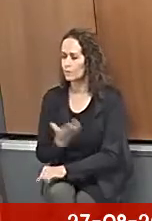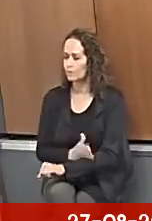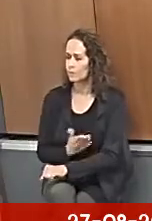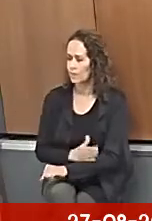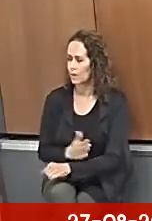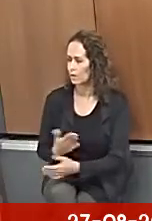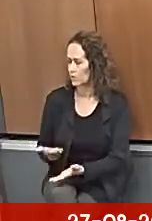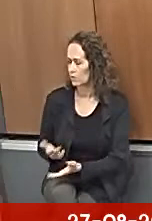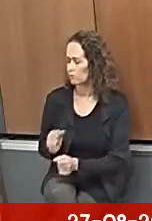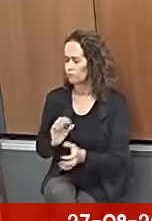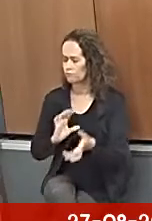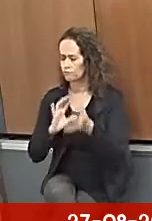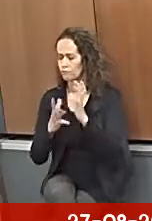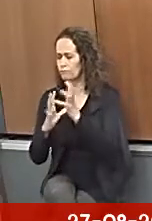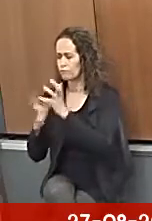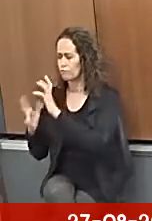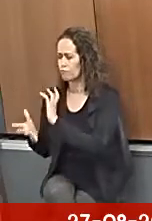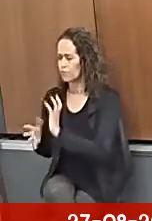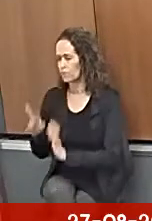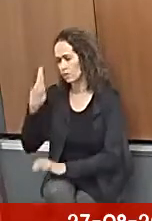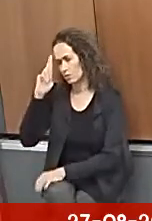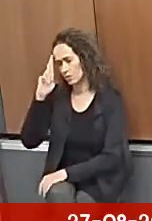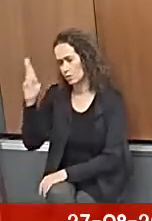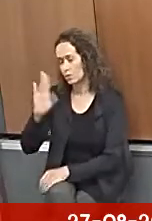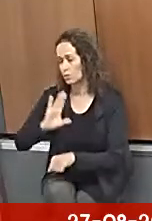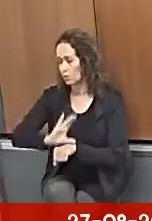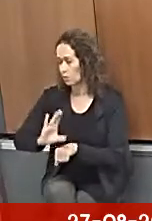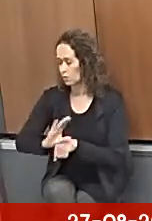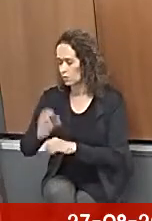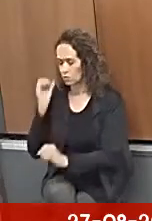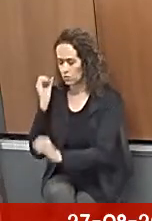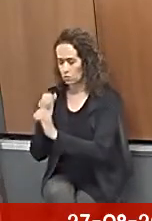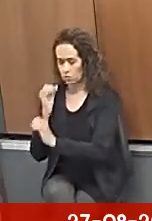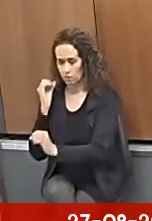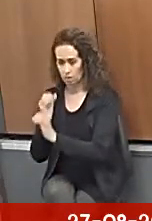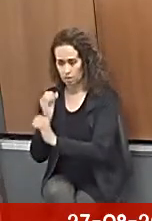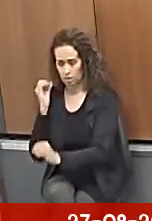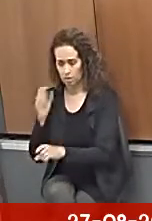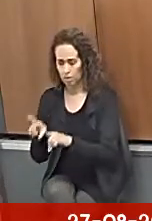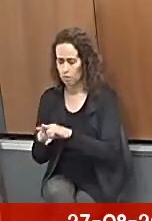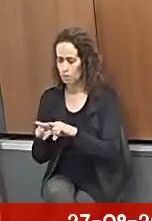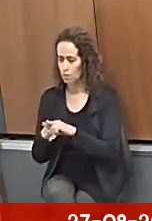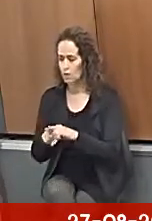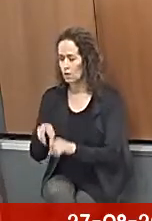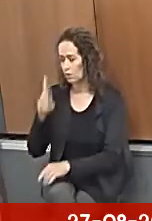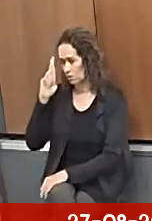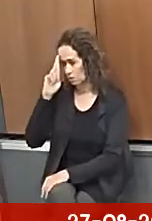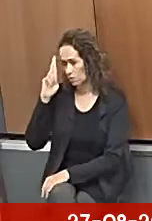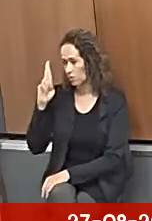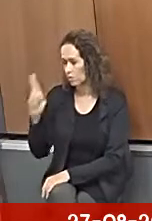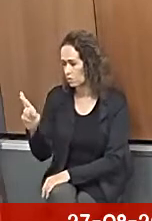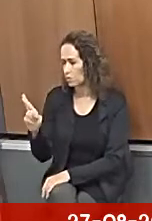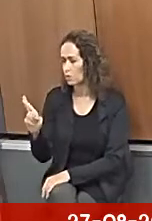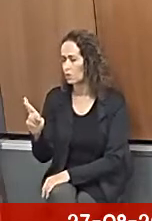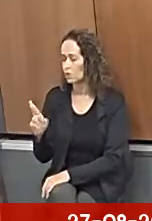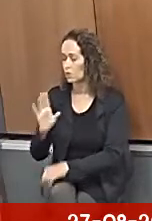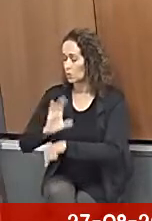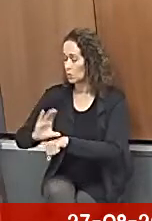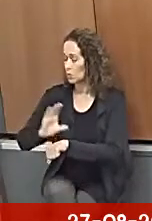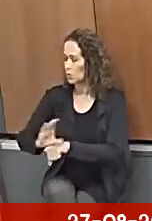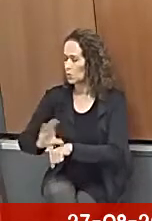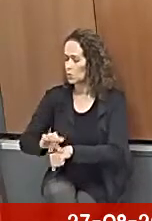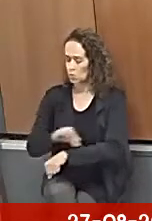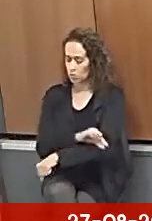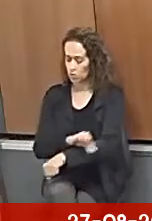a lá foi o diretor do curso de engenharia e o diretor do curso de arquitetura ou se ele tinha que ser uma obra-prima osa